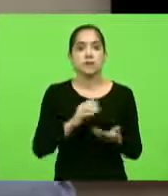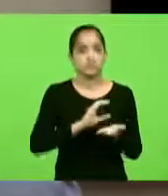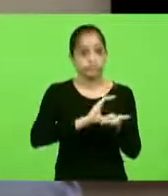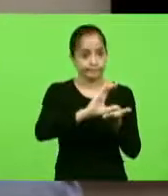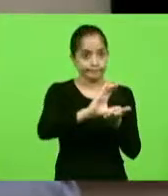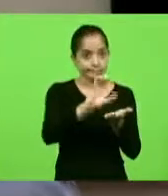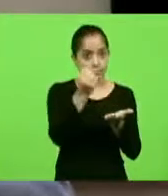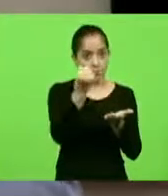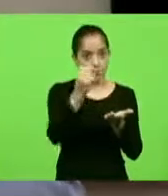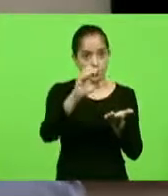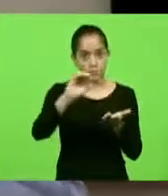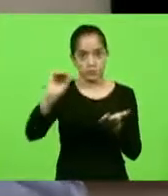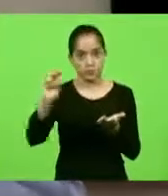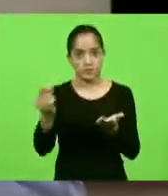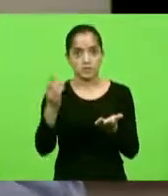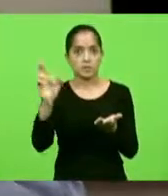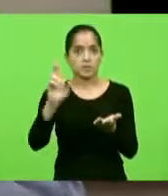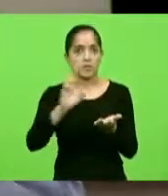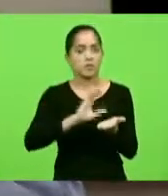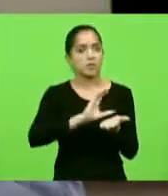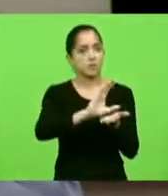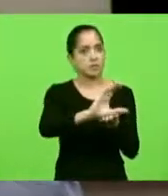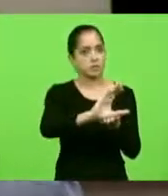nosso estado de Santa Catarina para atender